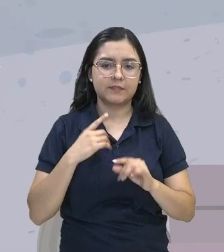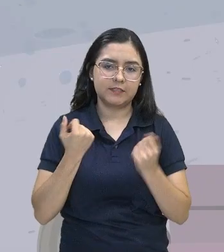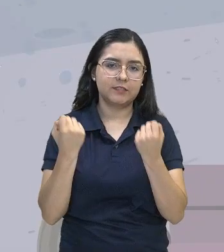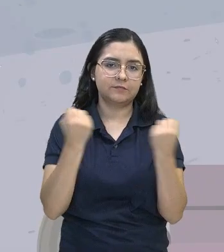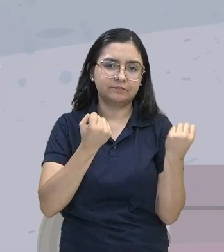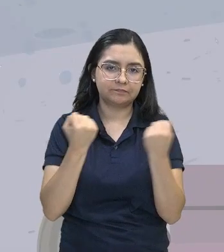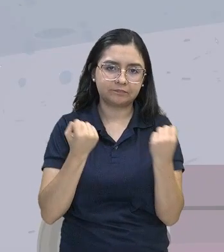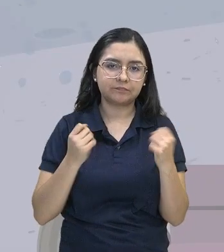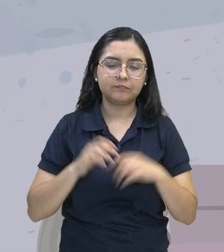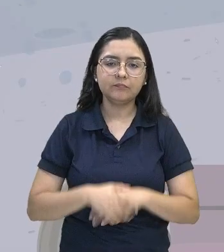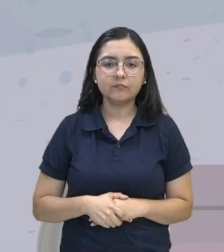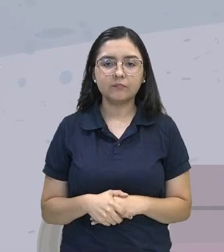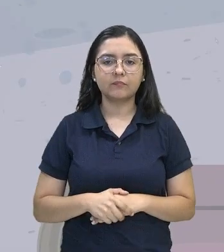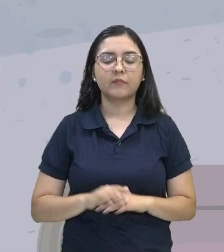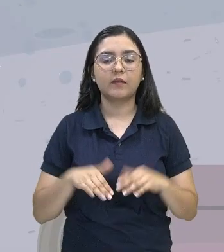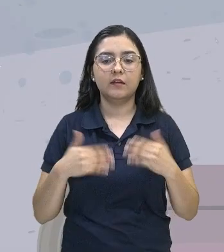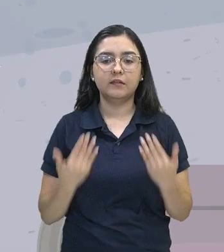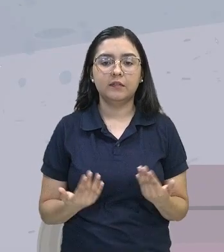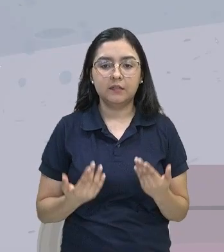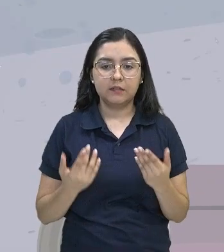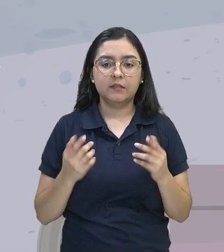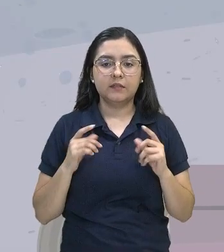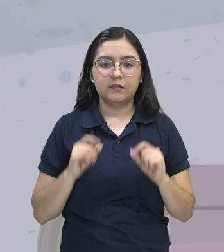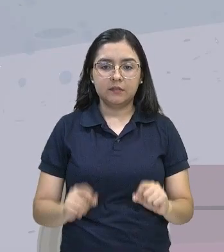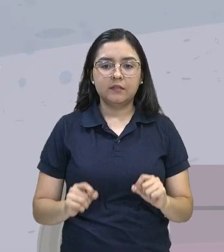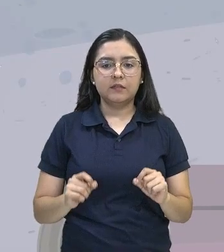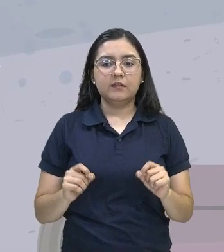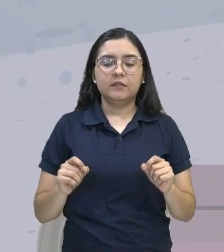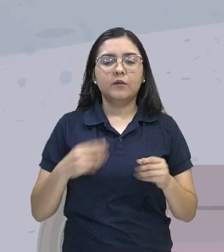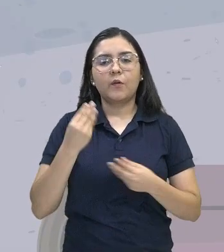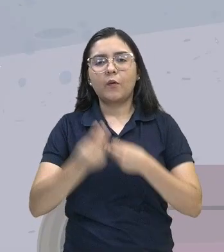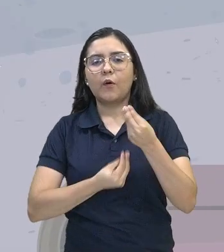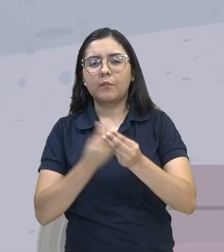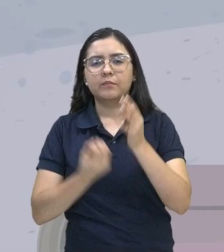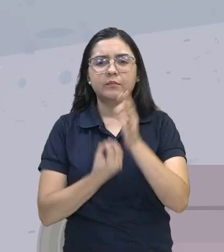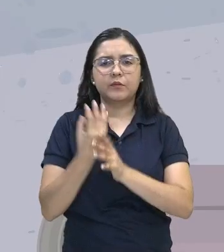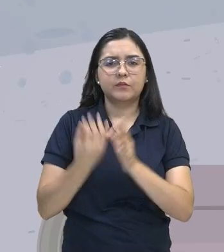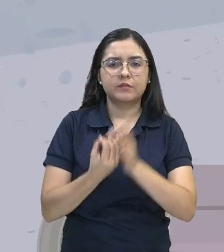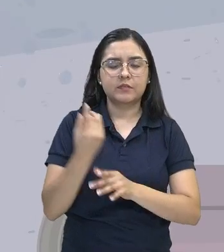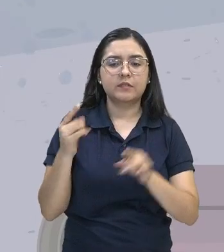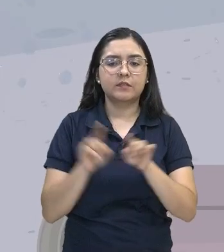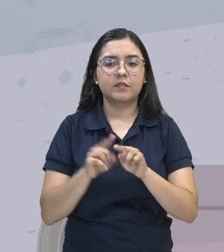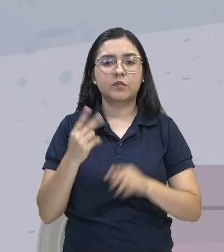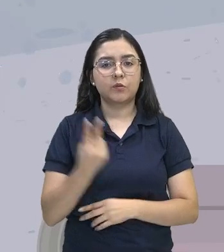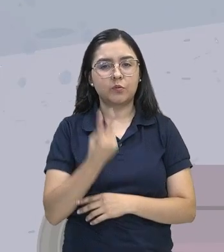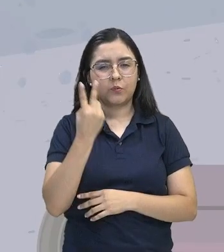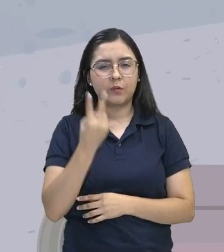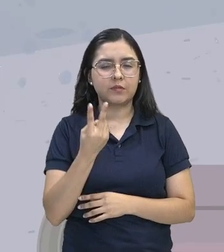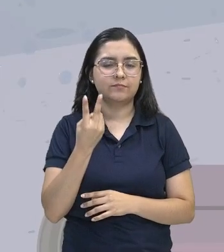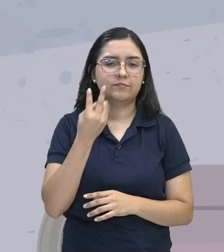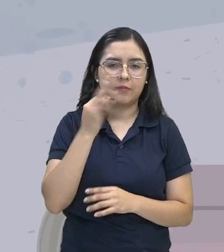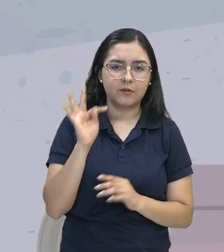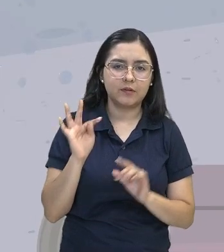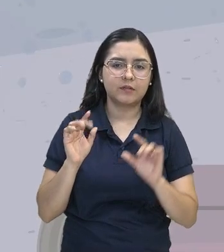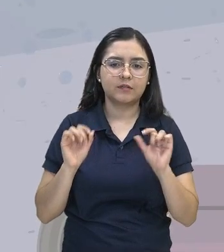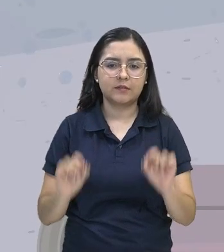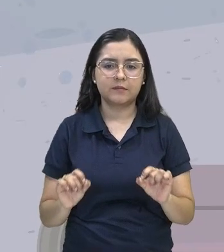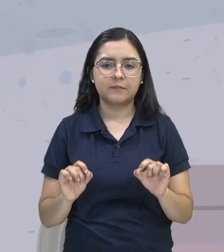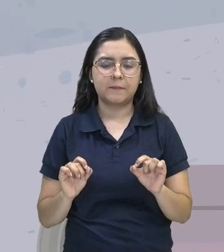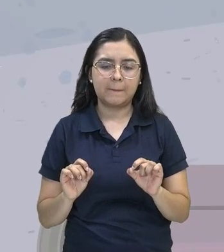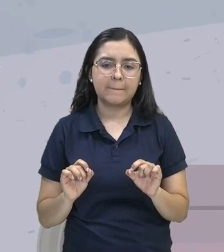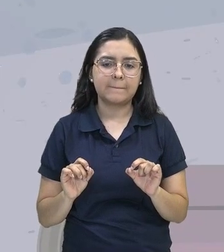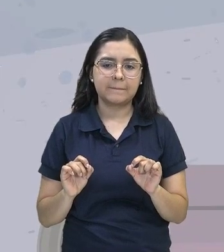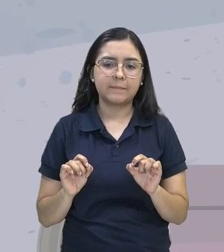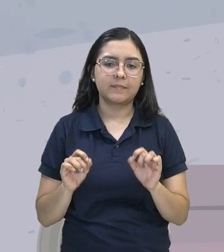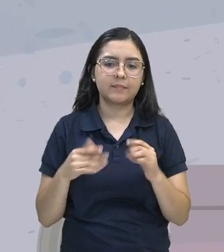mercadorias. Em relação à forma de produção, surgem duas teorias que vão basicamente das caras